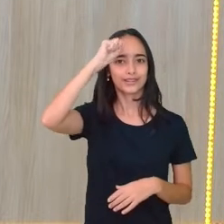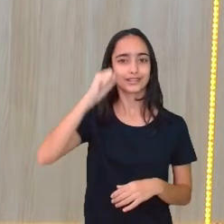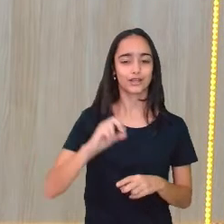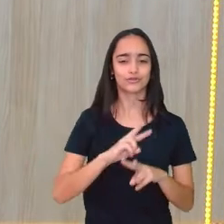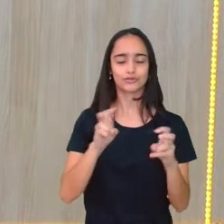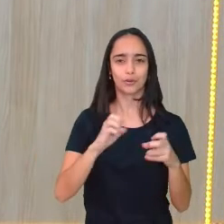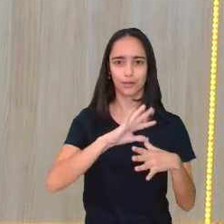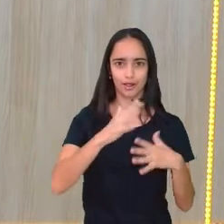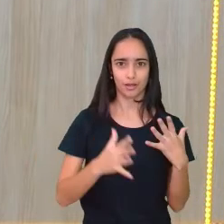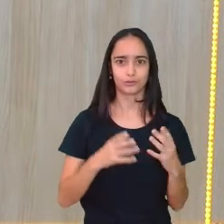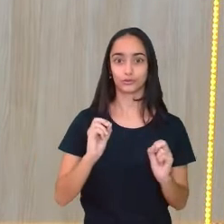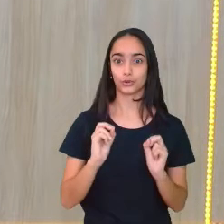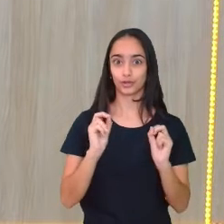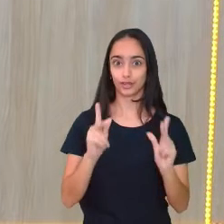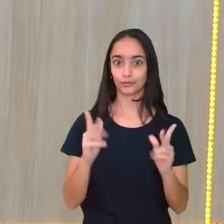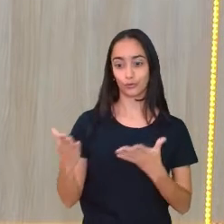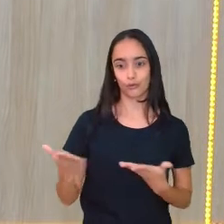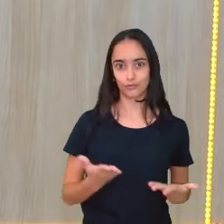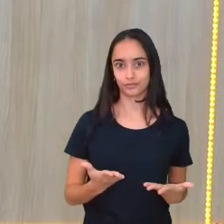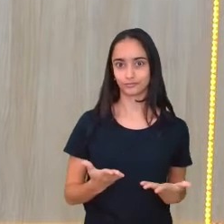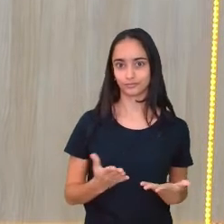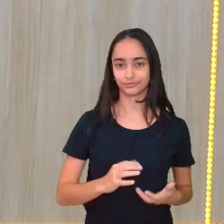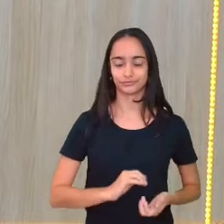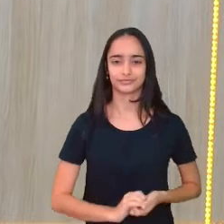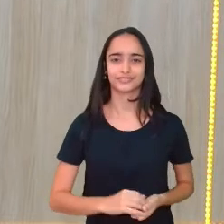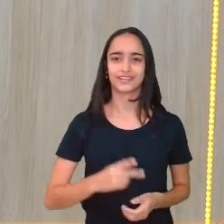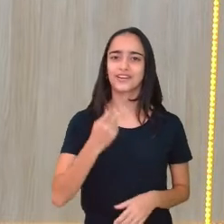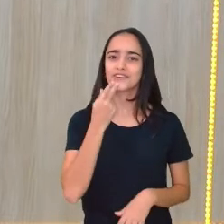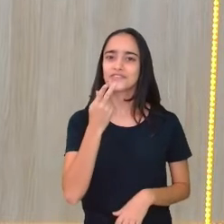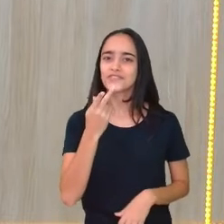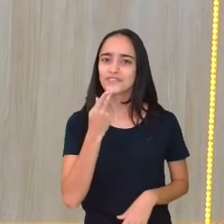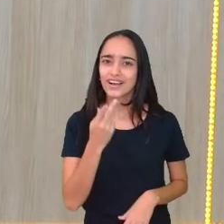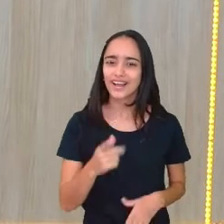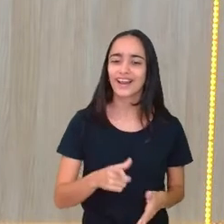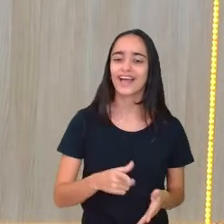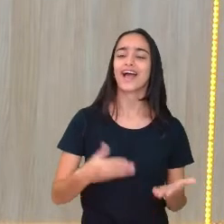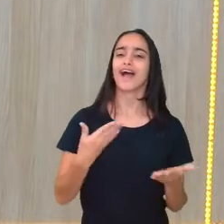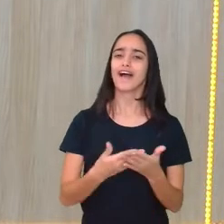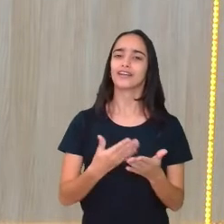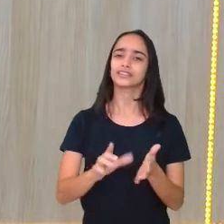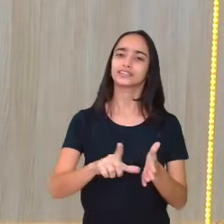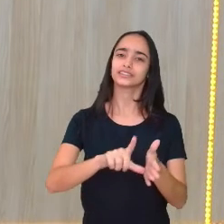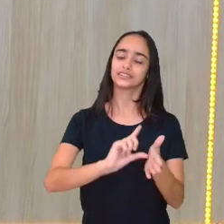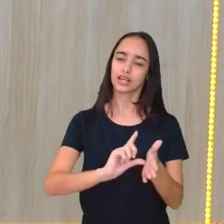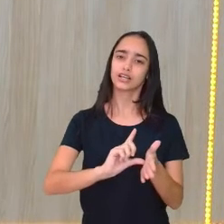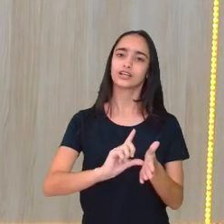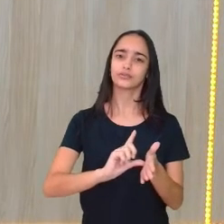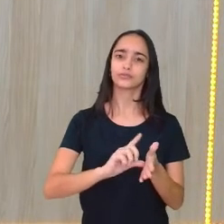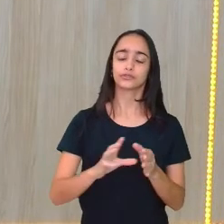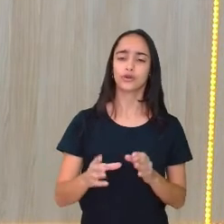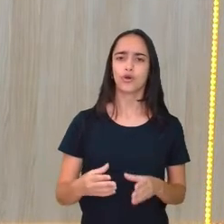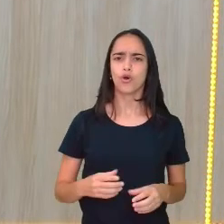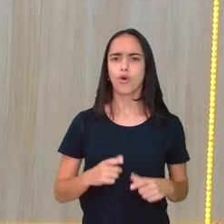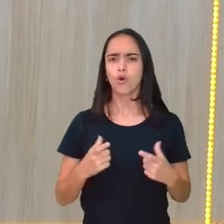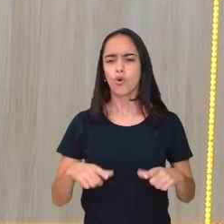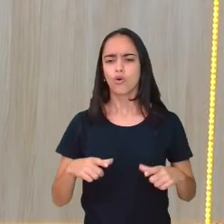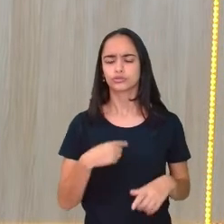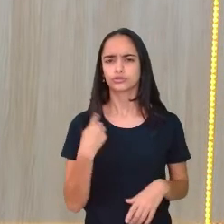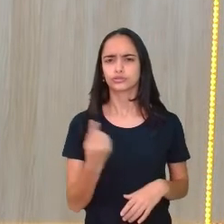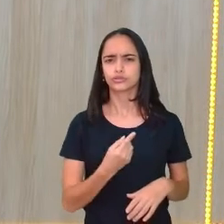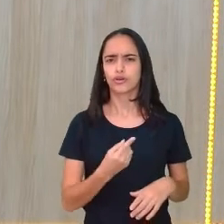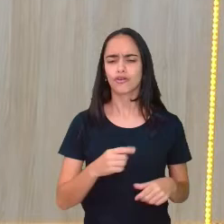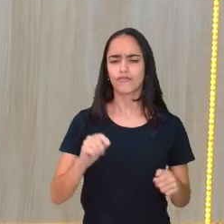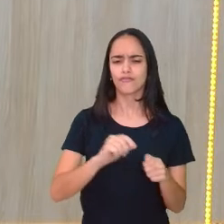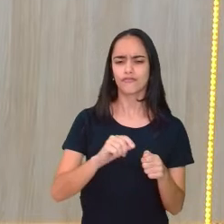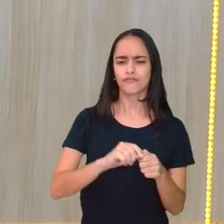sinais. Certo? Fica aí o meu convite. E eu falei da aula anterior, onde a gente construiu o aparelho